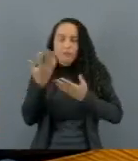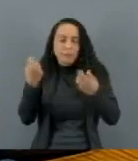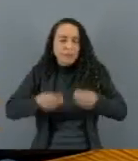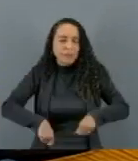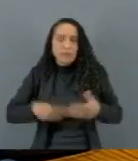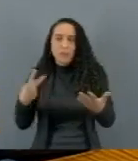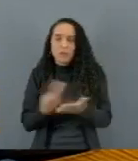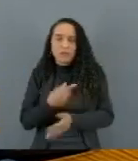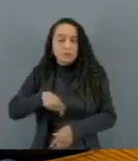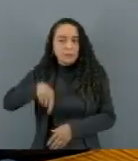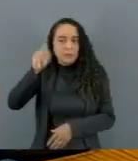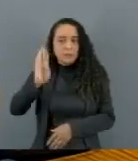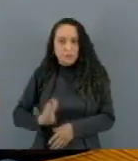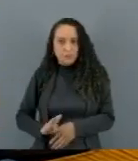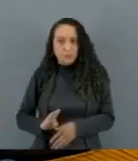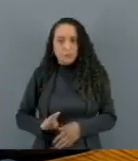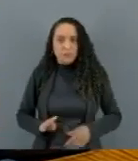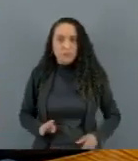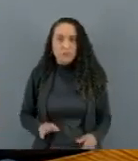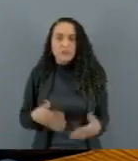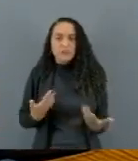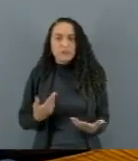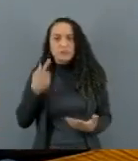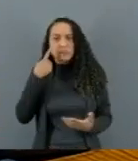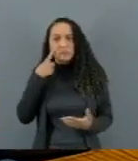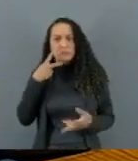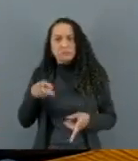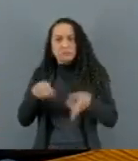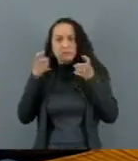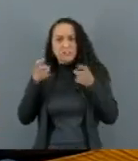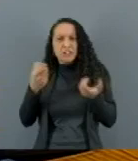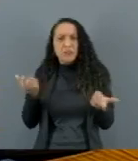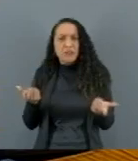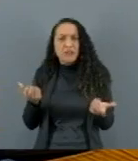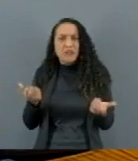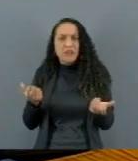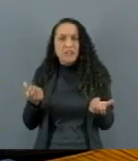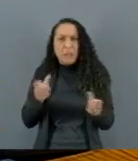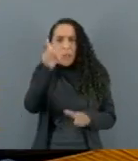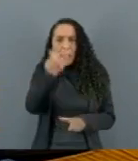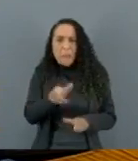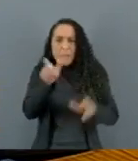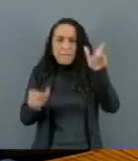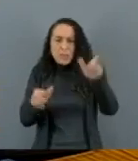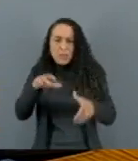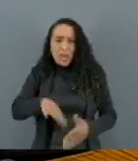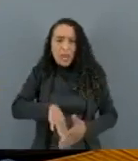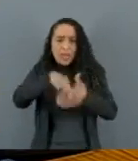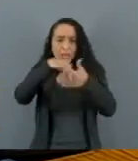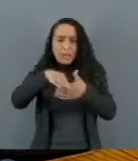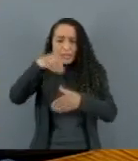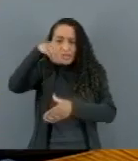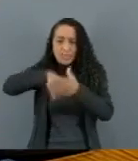Brasil, né? E eu vi um desfile de líderes no Senado da República, do